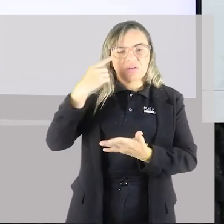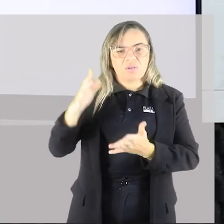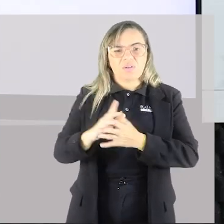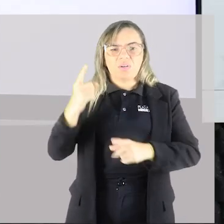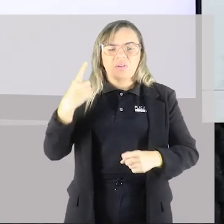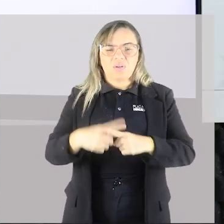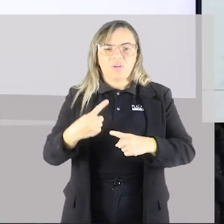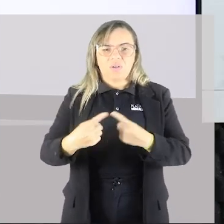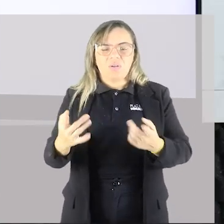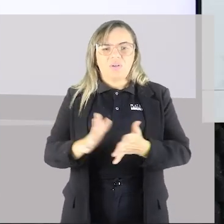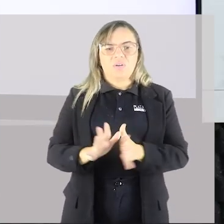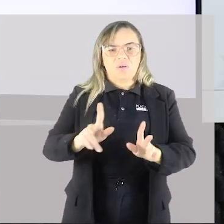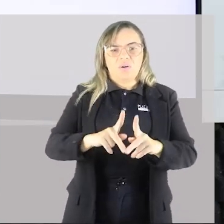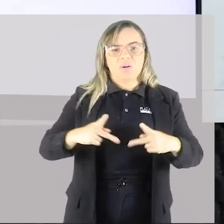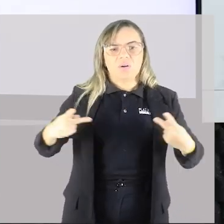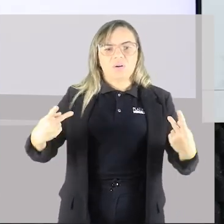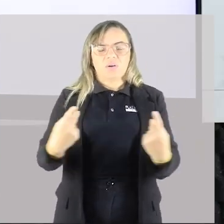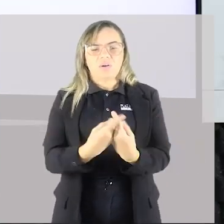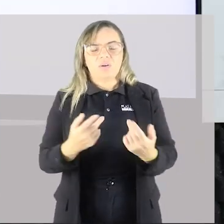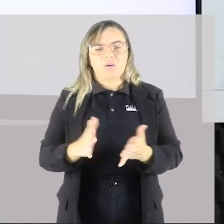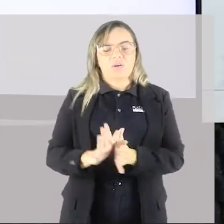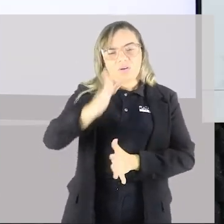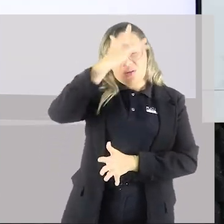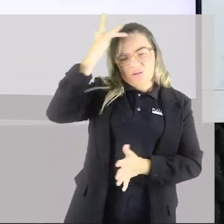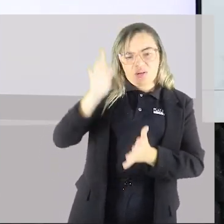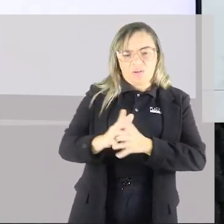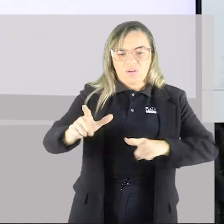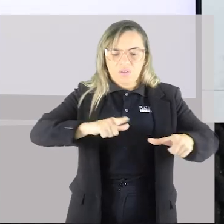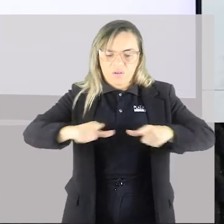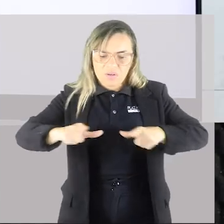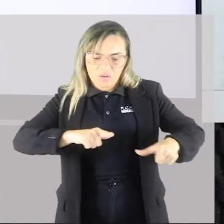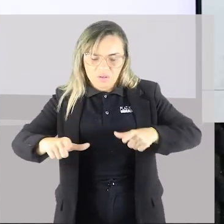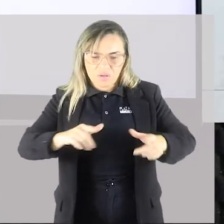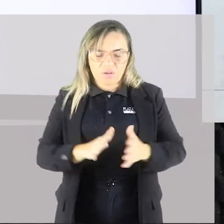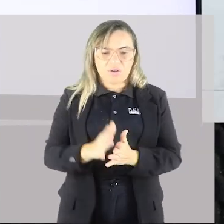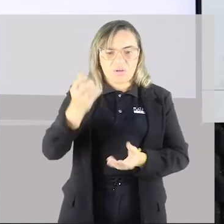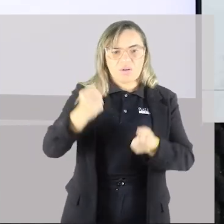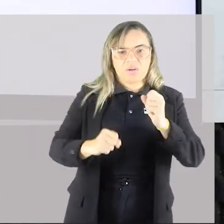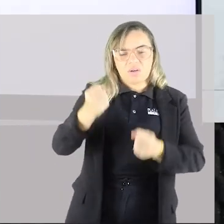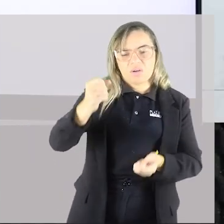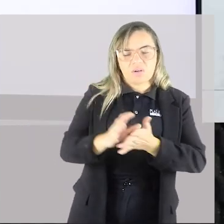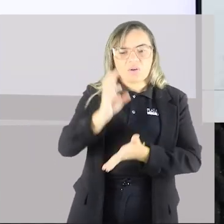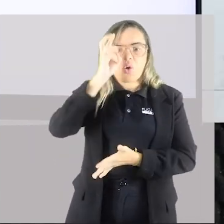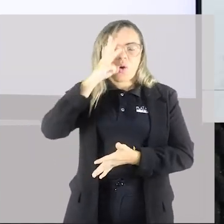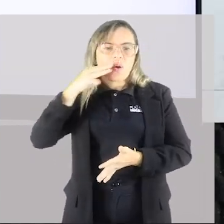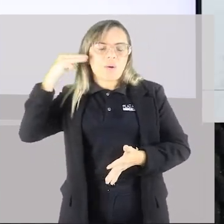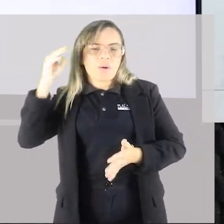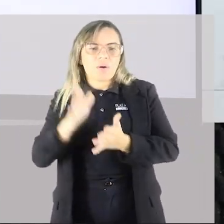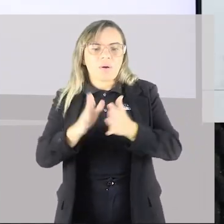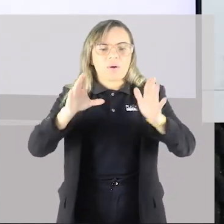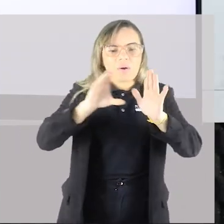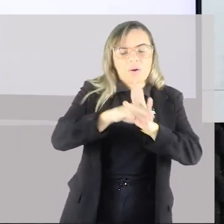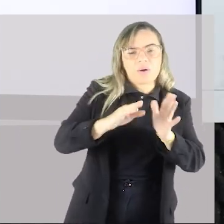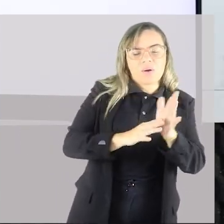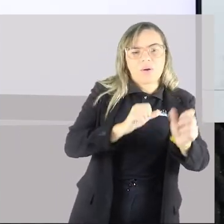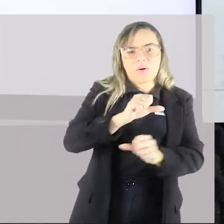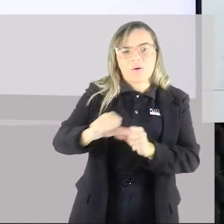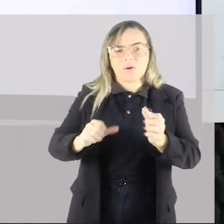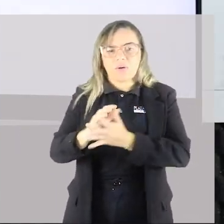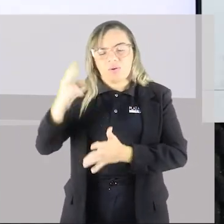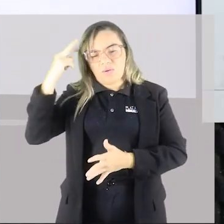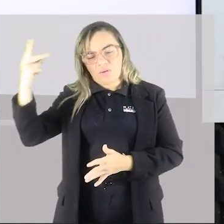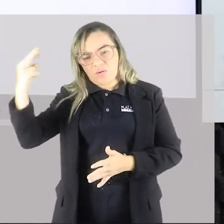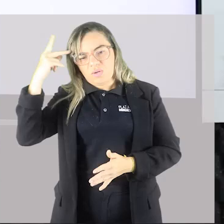quem produz é o proletário. É ele que está no chão da fábrica, como Marx diz. É ele que muda a história no chão da